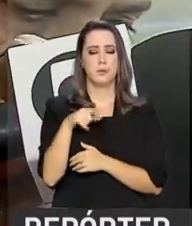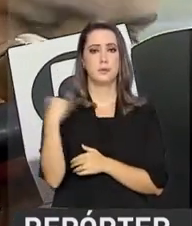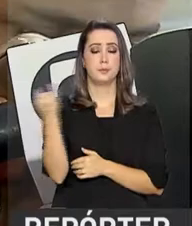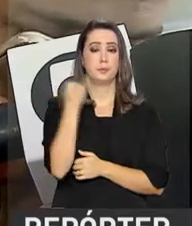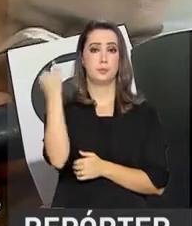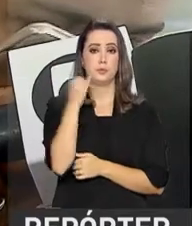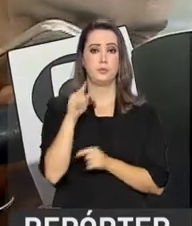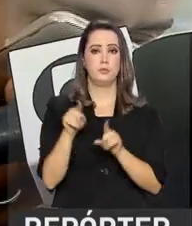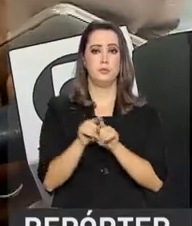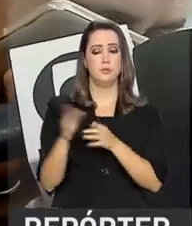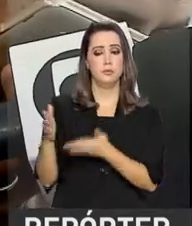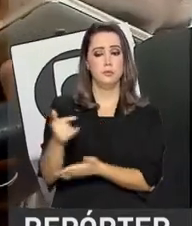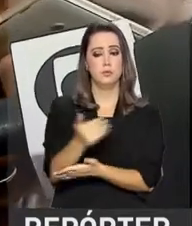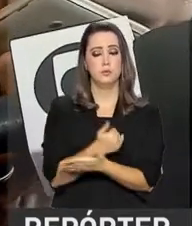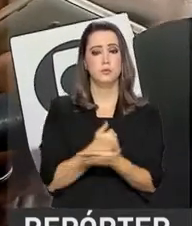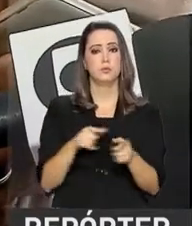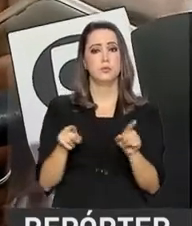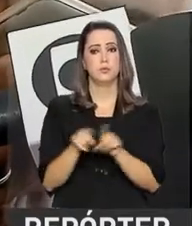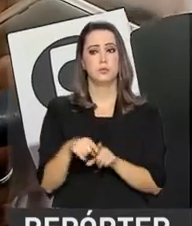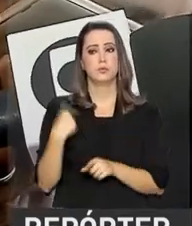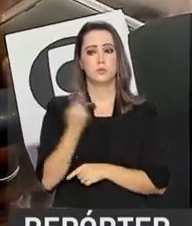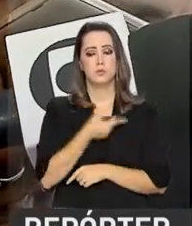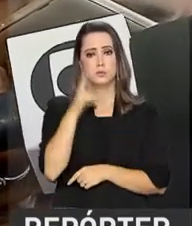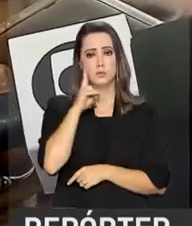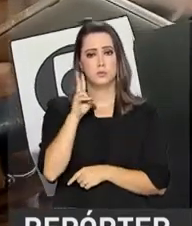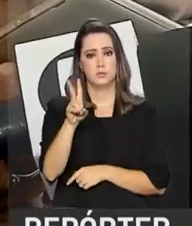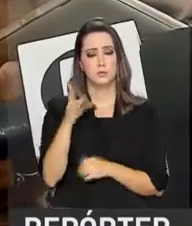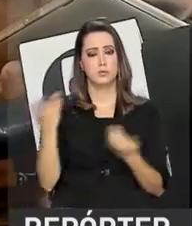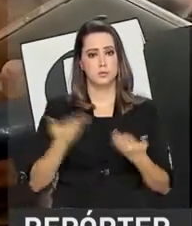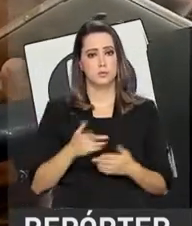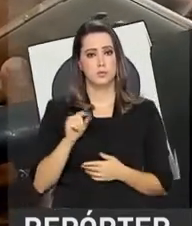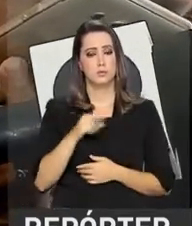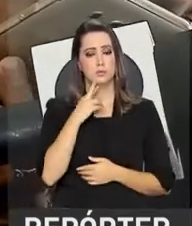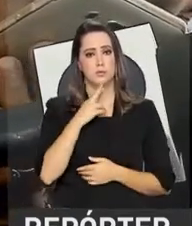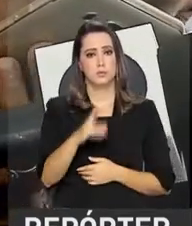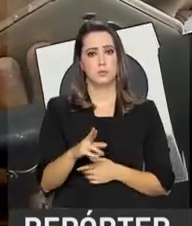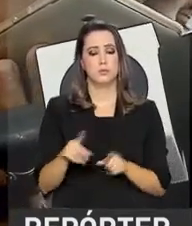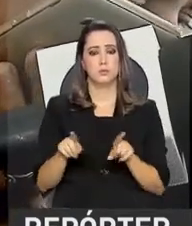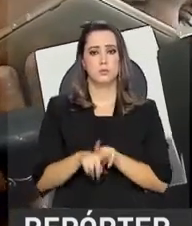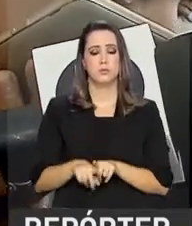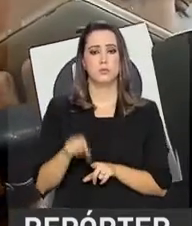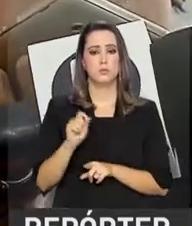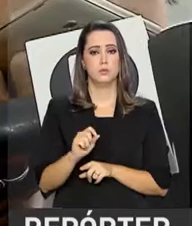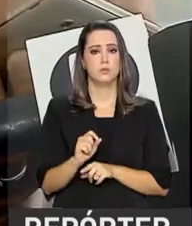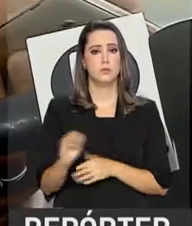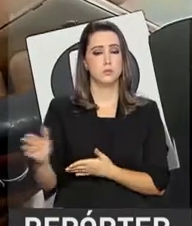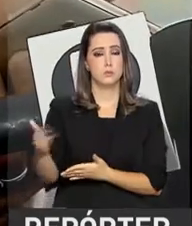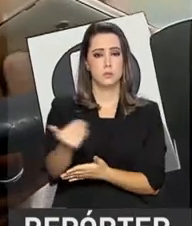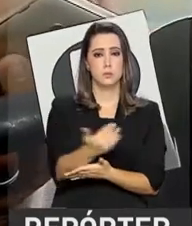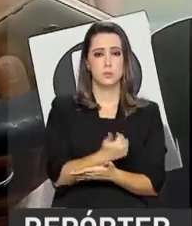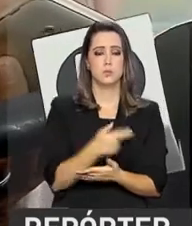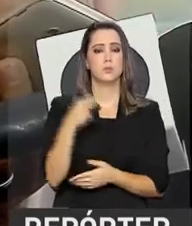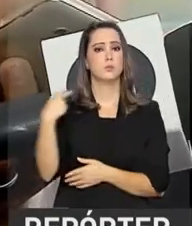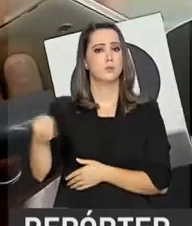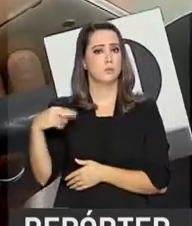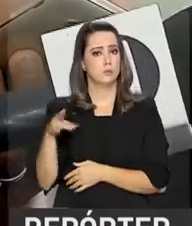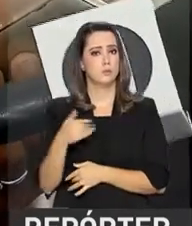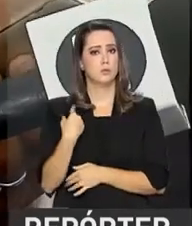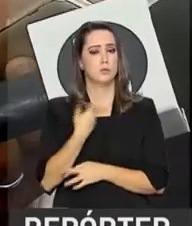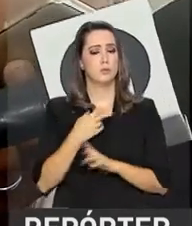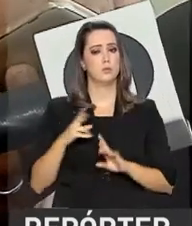fortalecer e que nós estamos avaliando vamos ter agora os resultados da receita de novembro esperamos um casamento